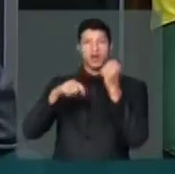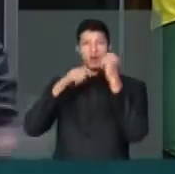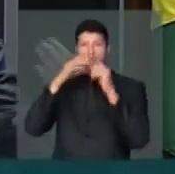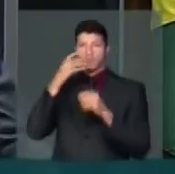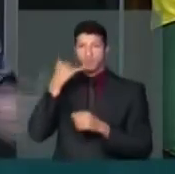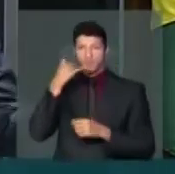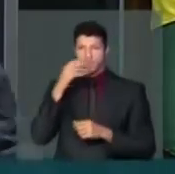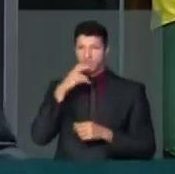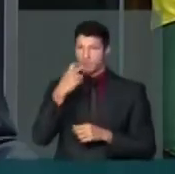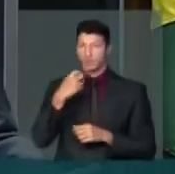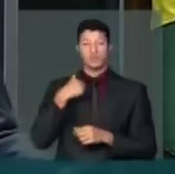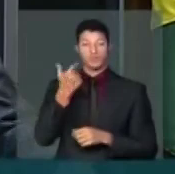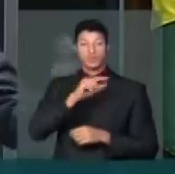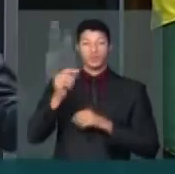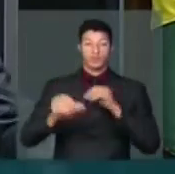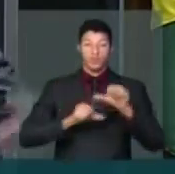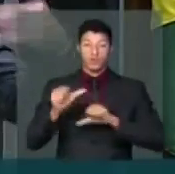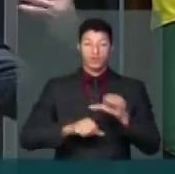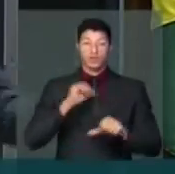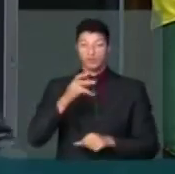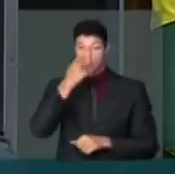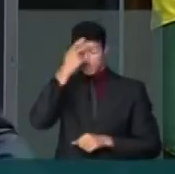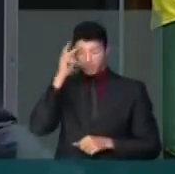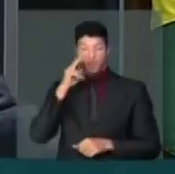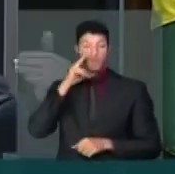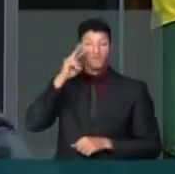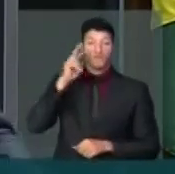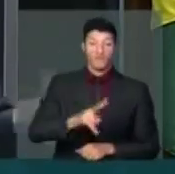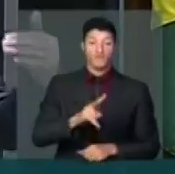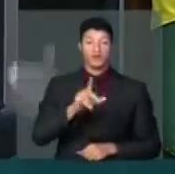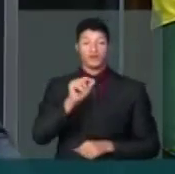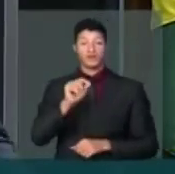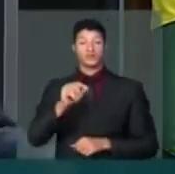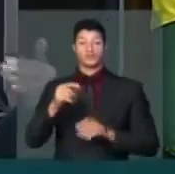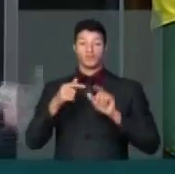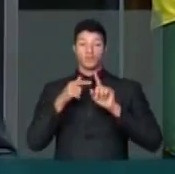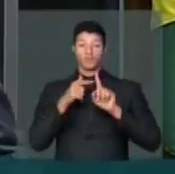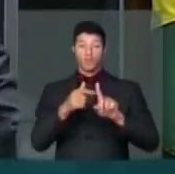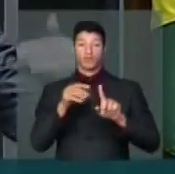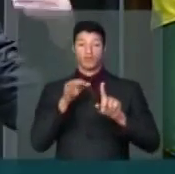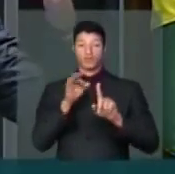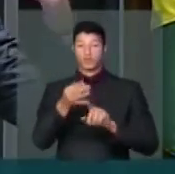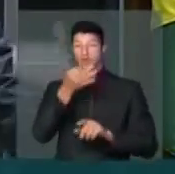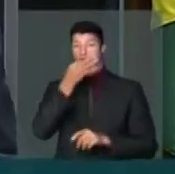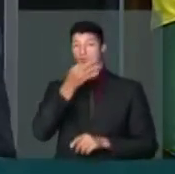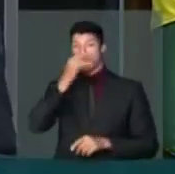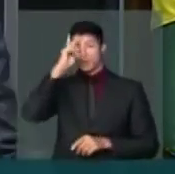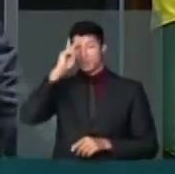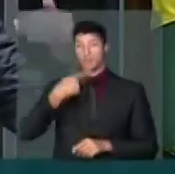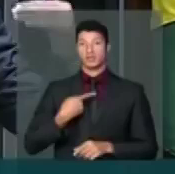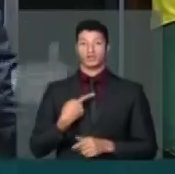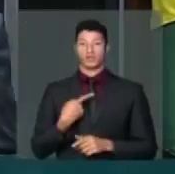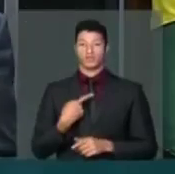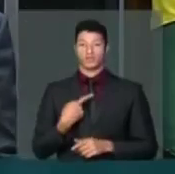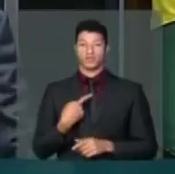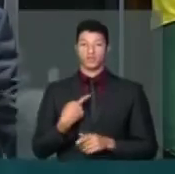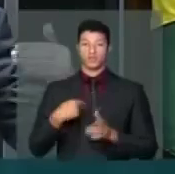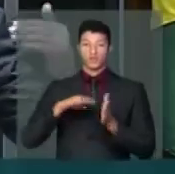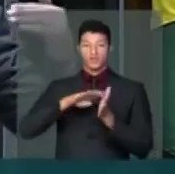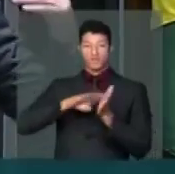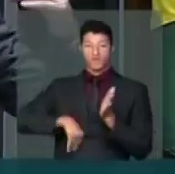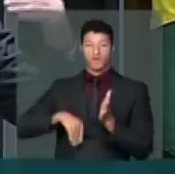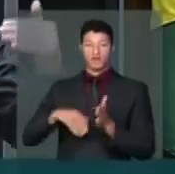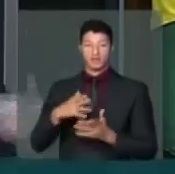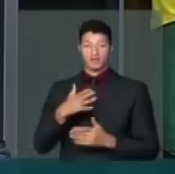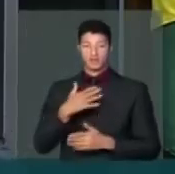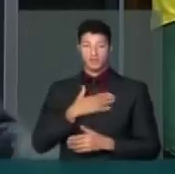não tenho como mudar. Se alguém for ver, isso reflete uma opinião pessoal, fora